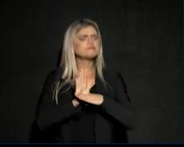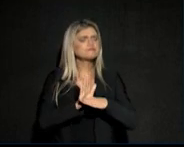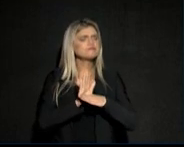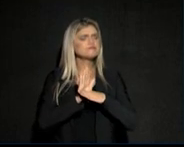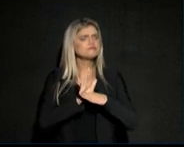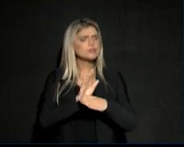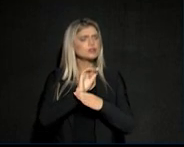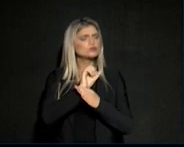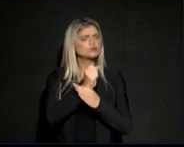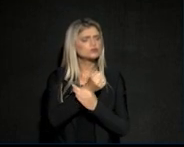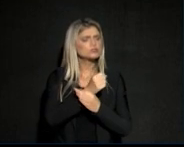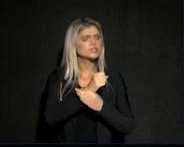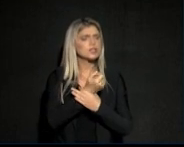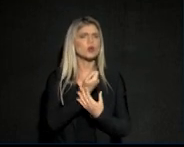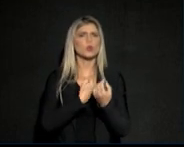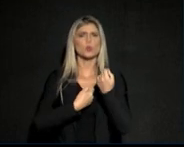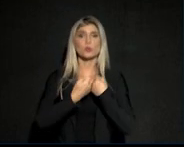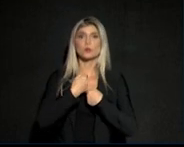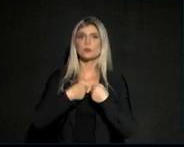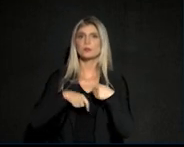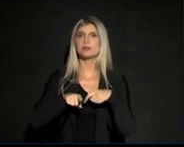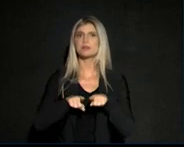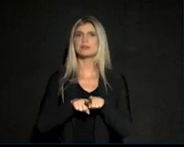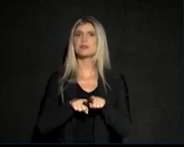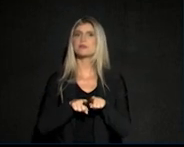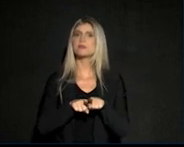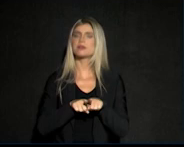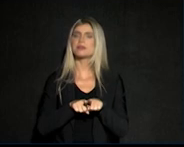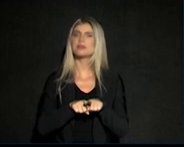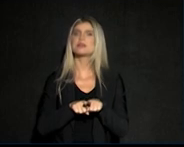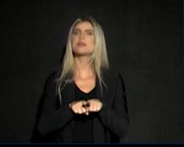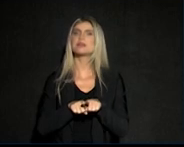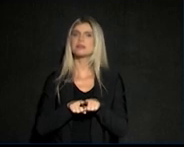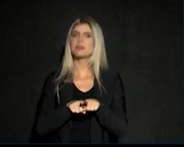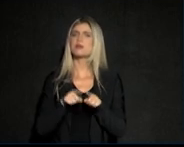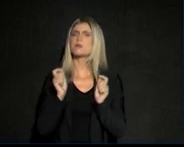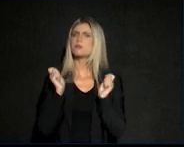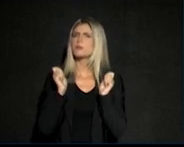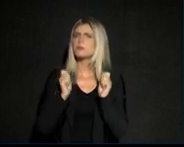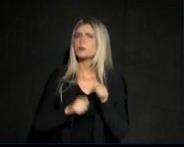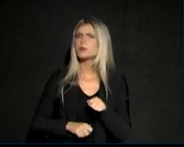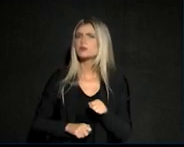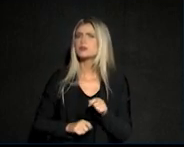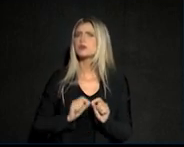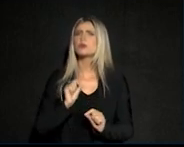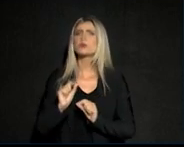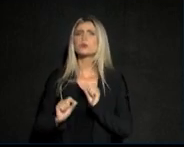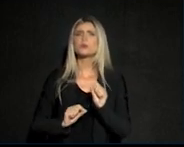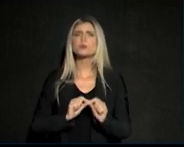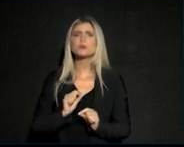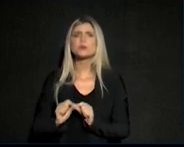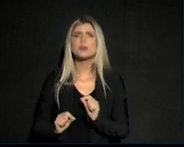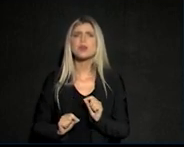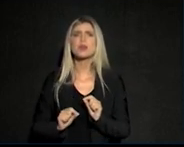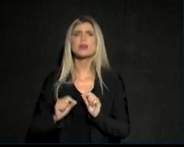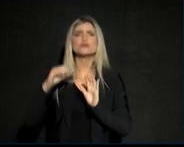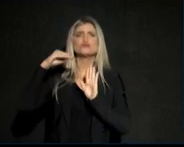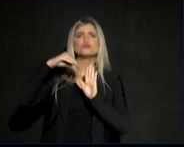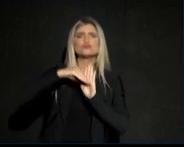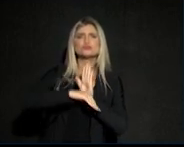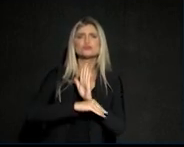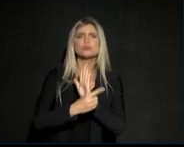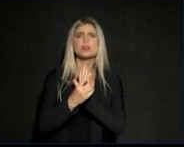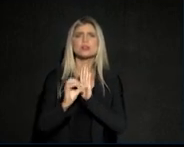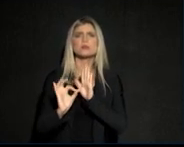e permitiu com que a gente segurasse o tamanho da queda ali que poderia potencialmente ter caído 10 por cento do PIB E aí